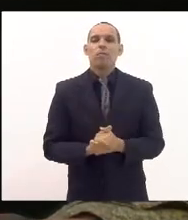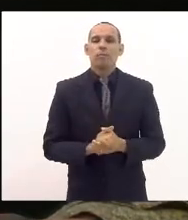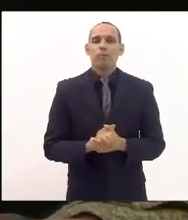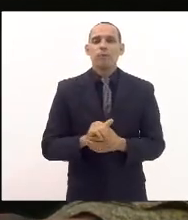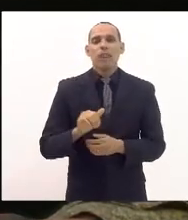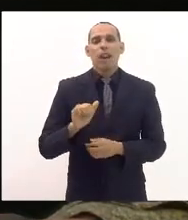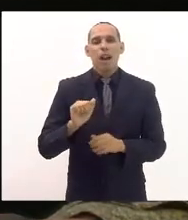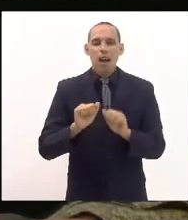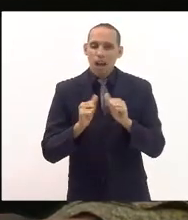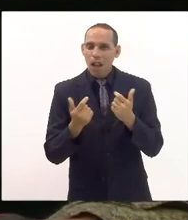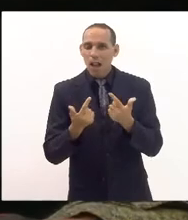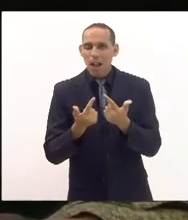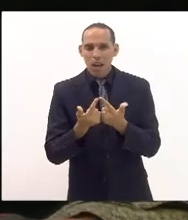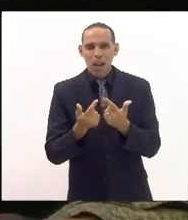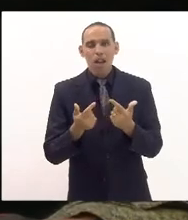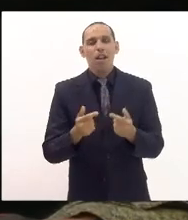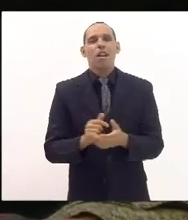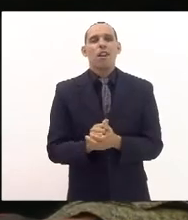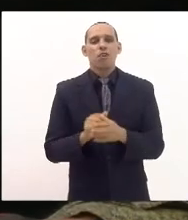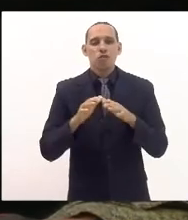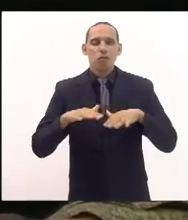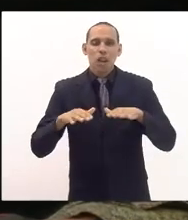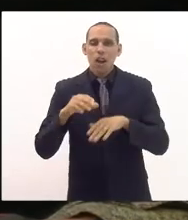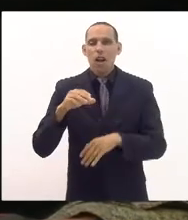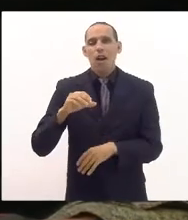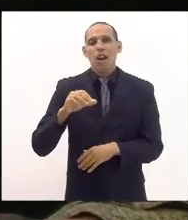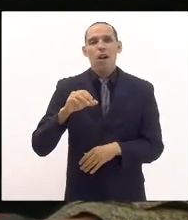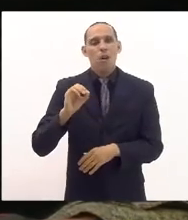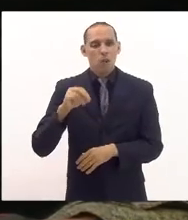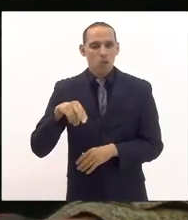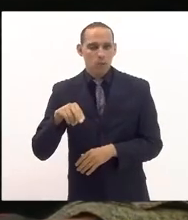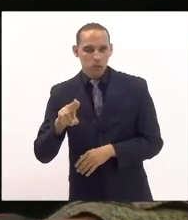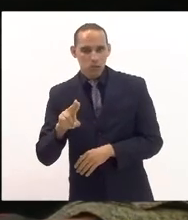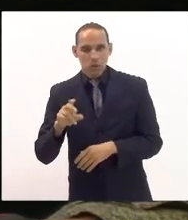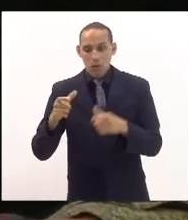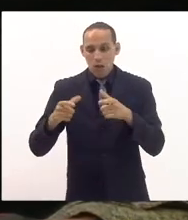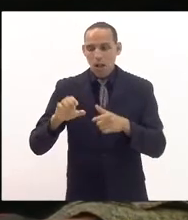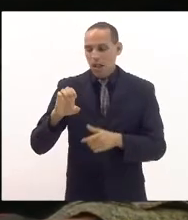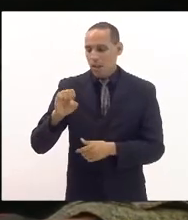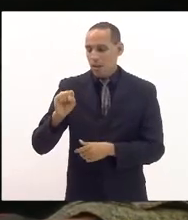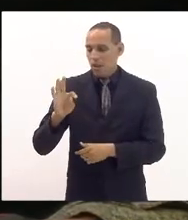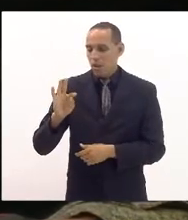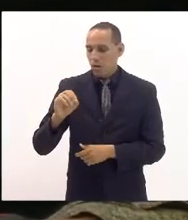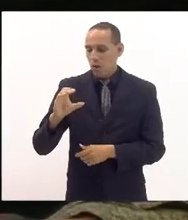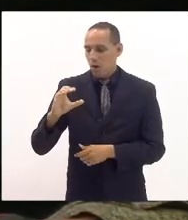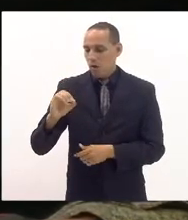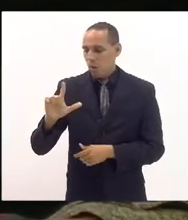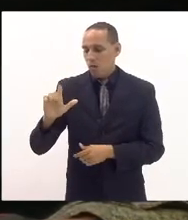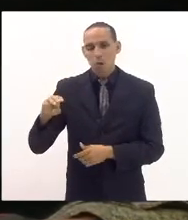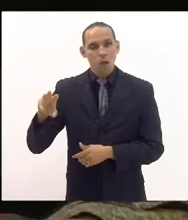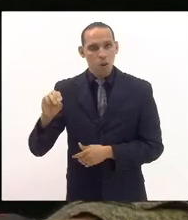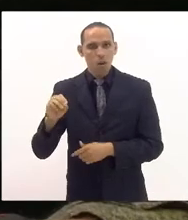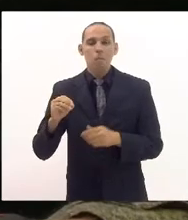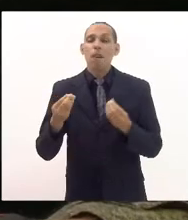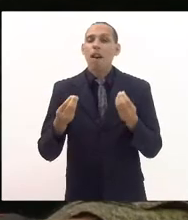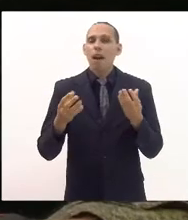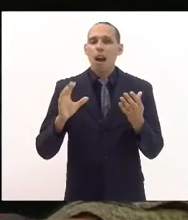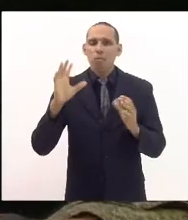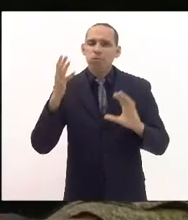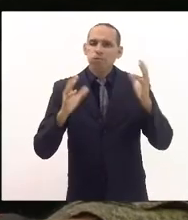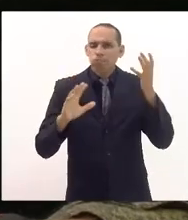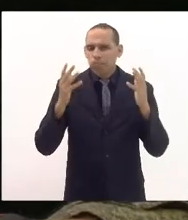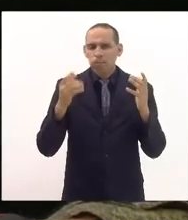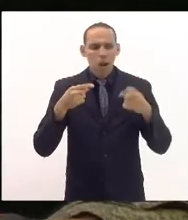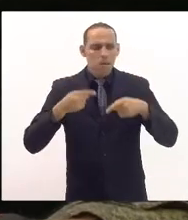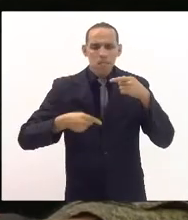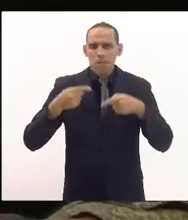das Nações Unidas em Estocolmo e para discutir as questões climáticas veja